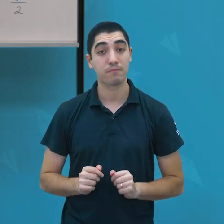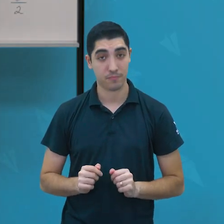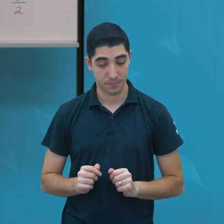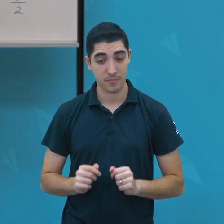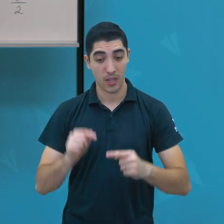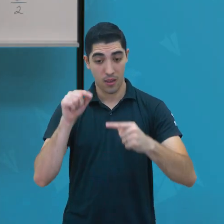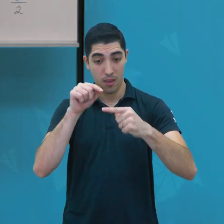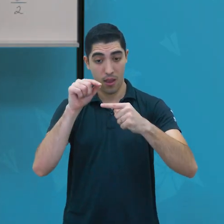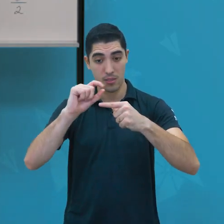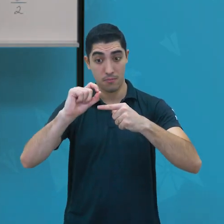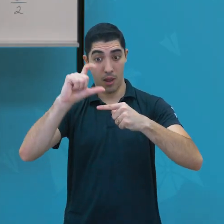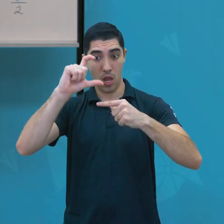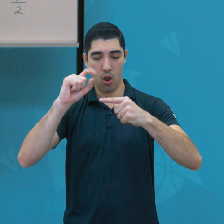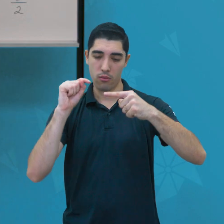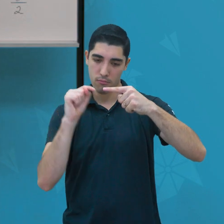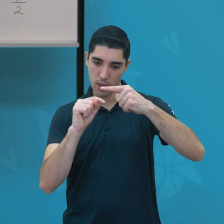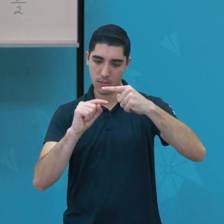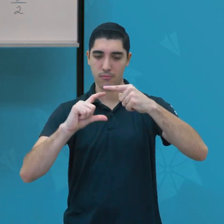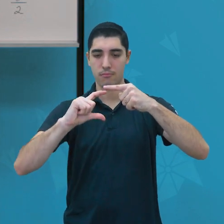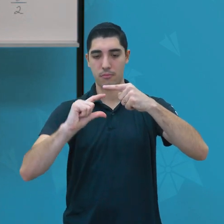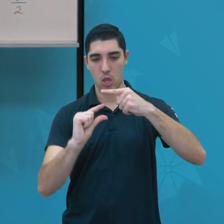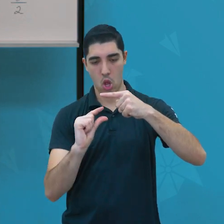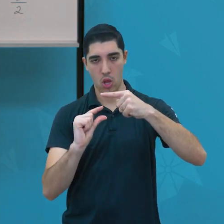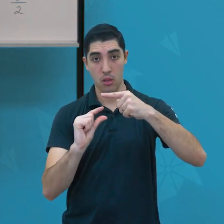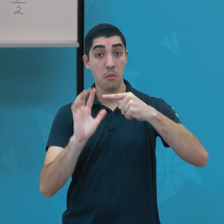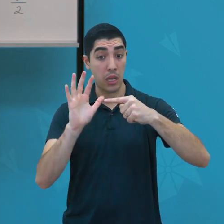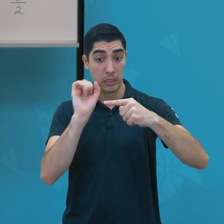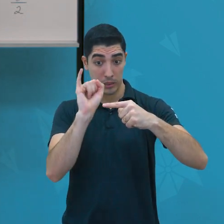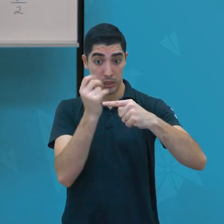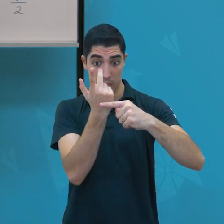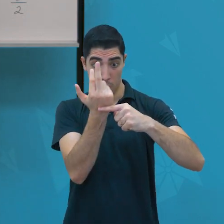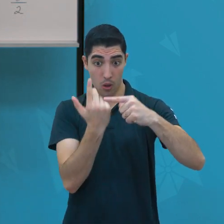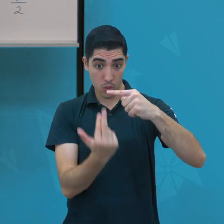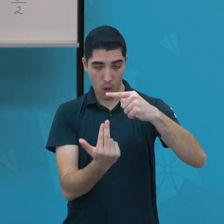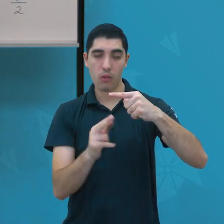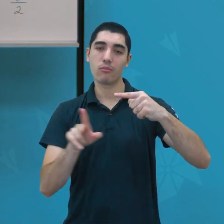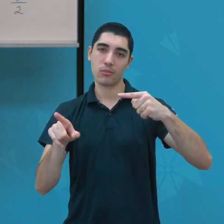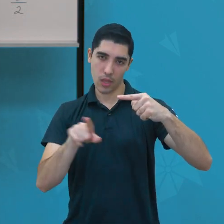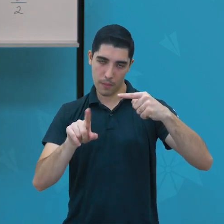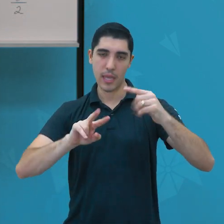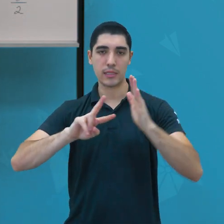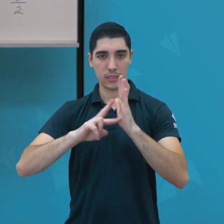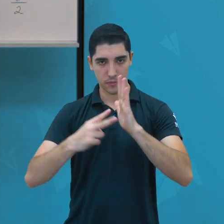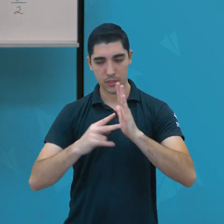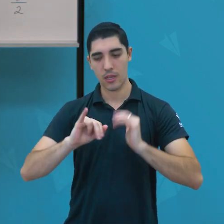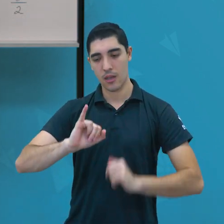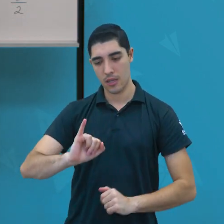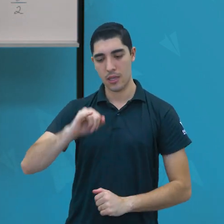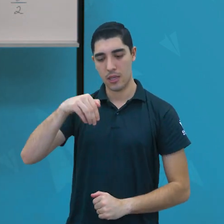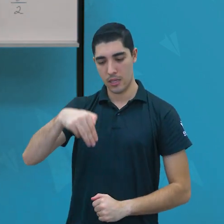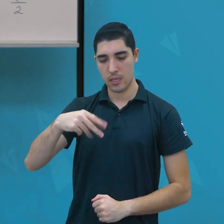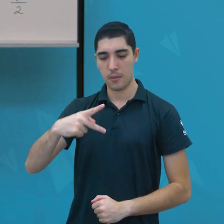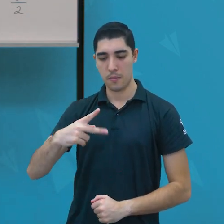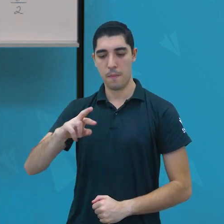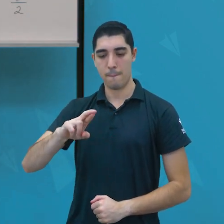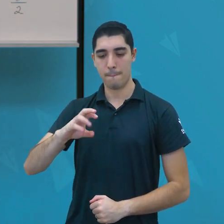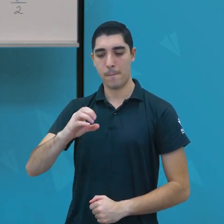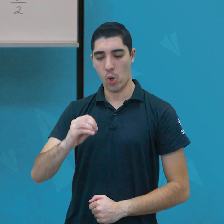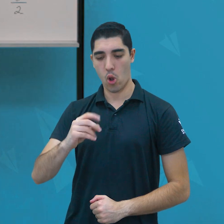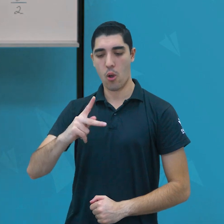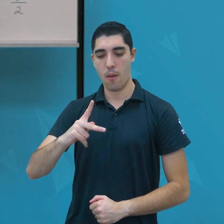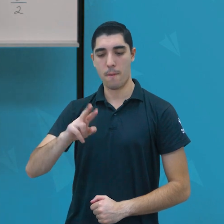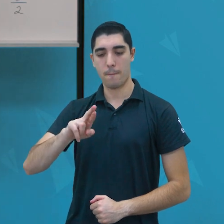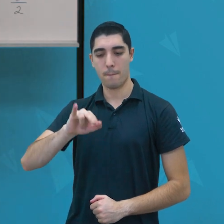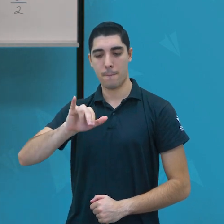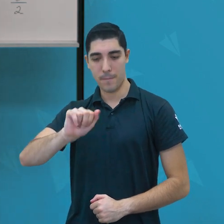tá? Numeradores maiores que denominadores, mas se for igual, também classifica como imprópria, tá? Fração